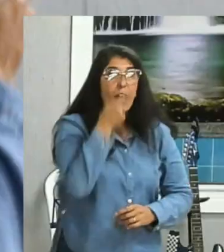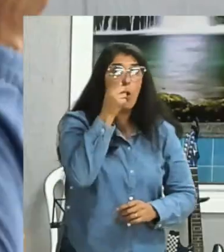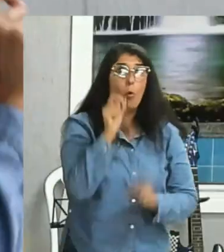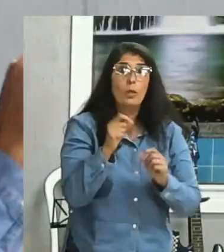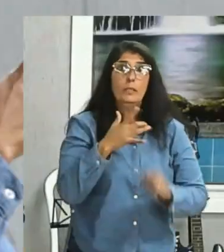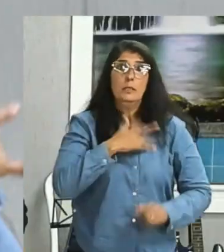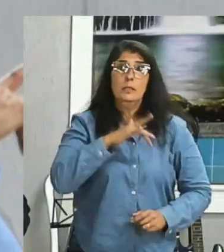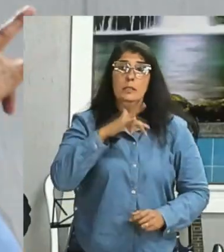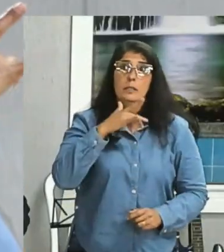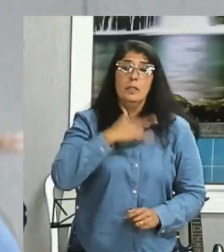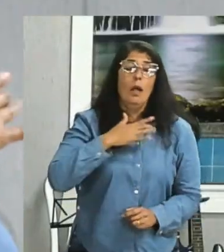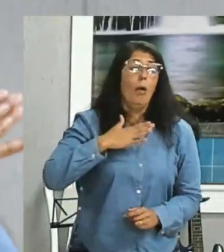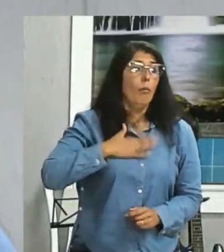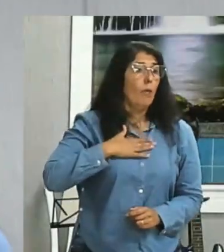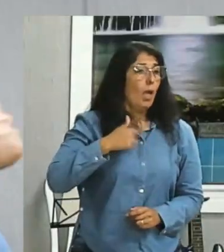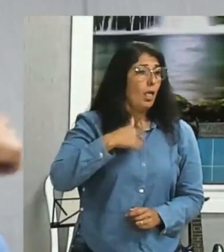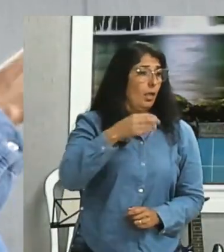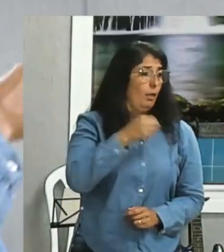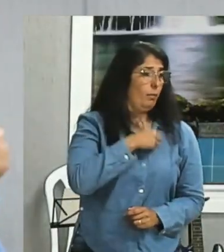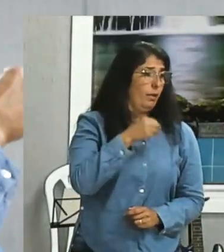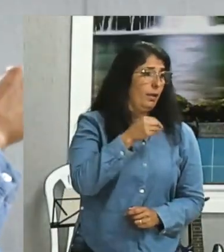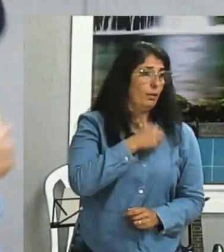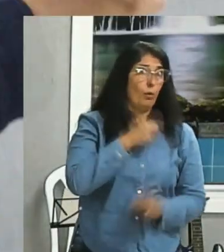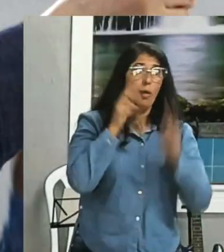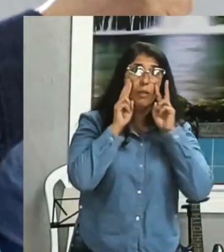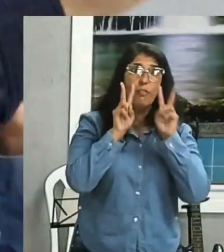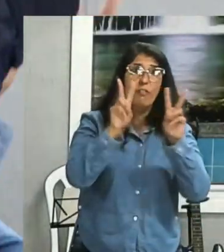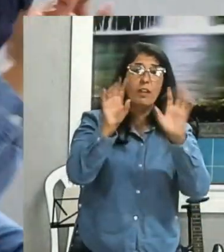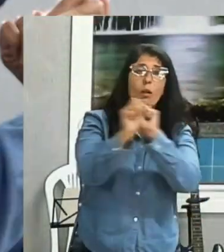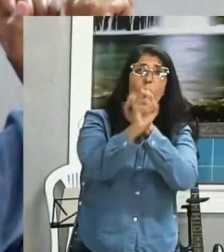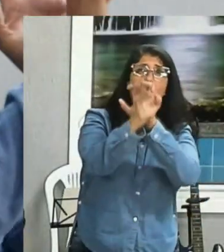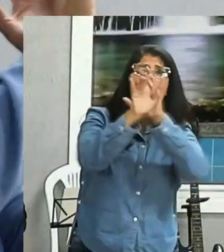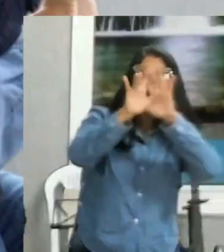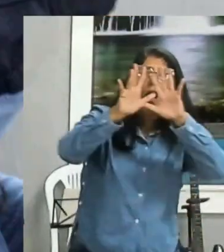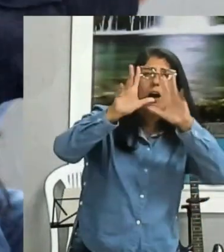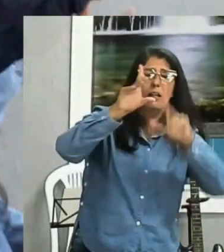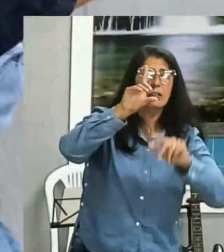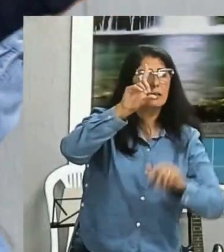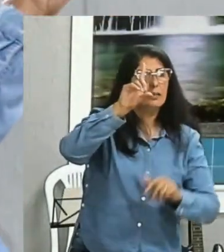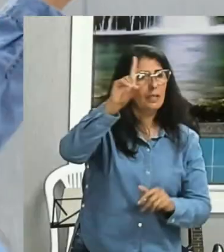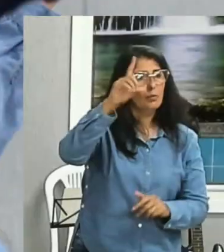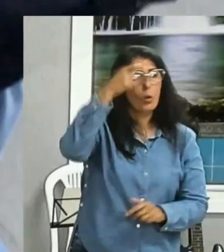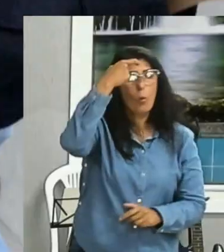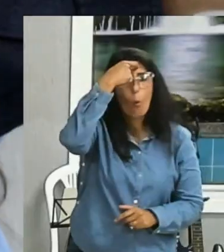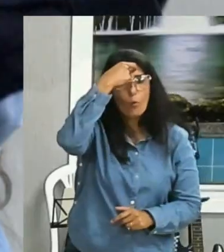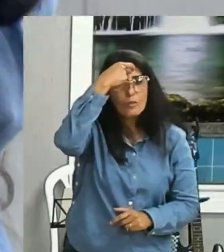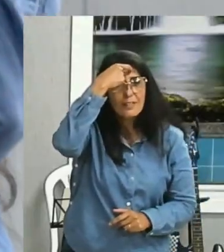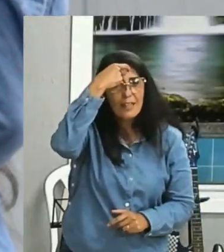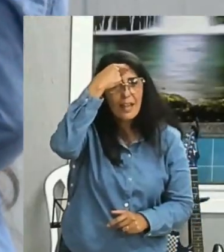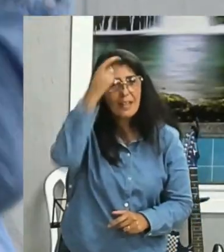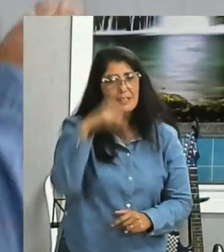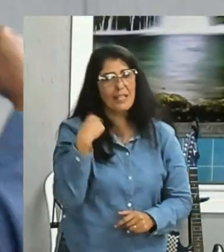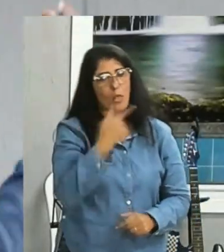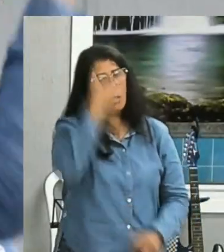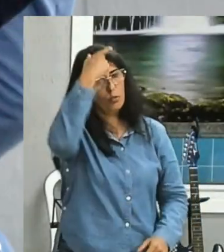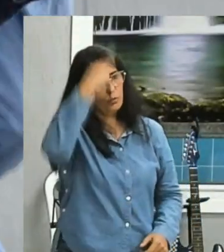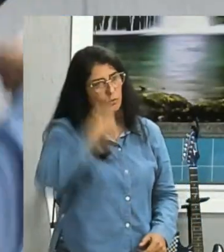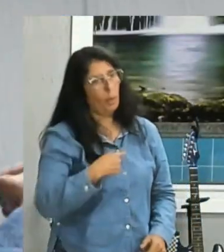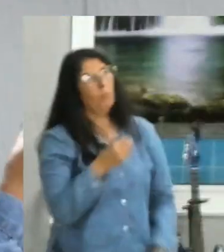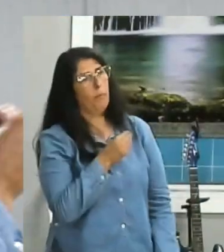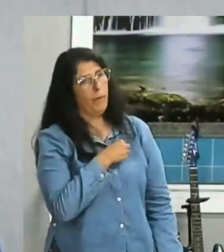sou pecador. A visão da glória de Deus nos dá consciência de quem nós somos e o